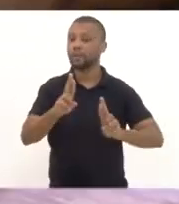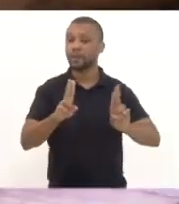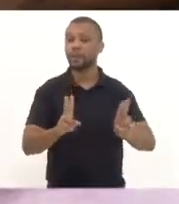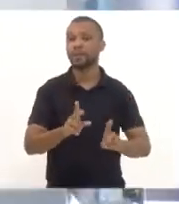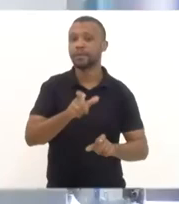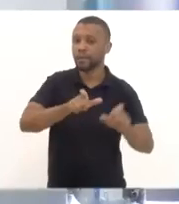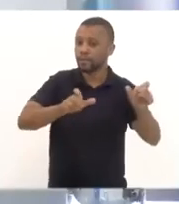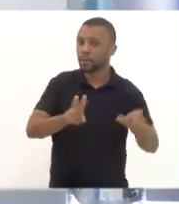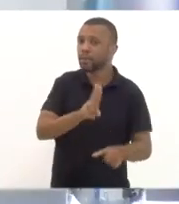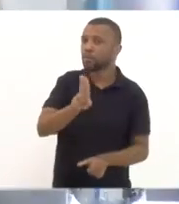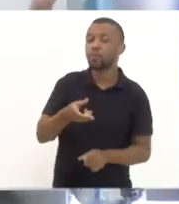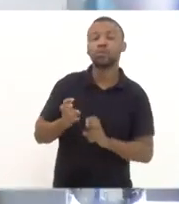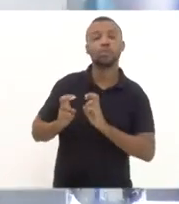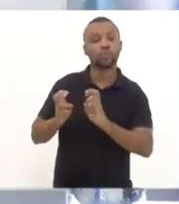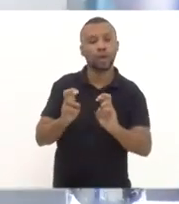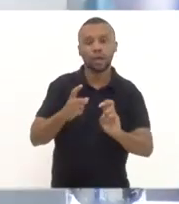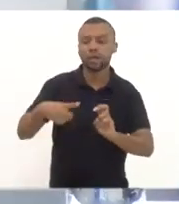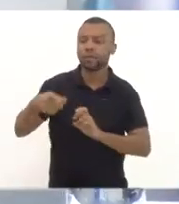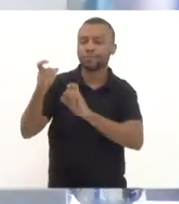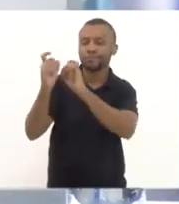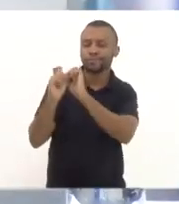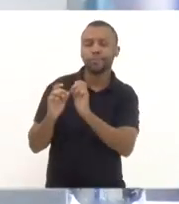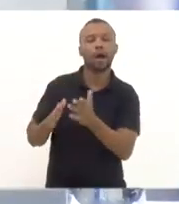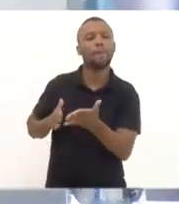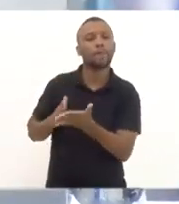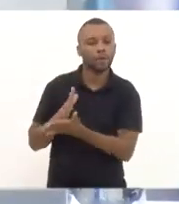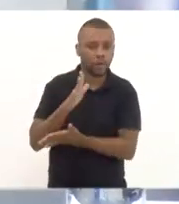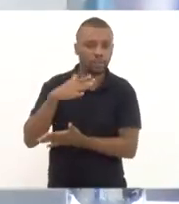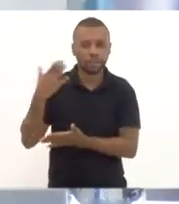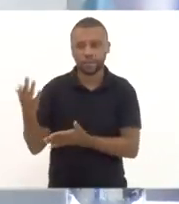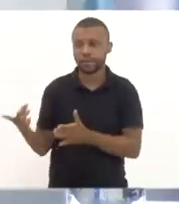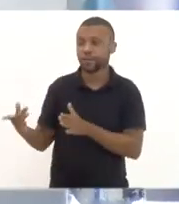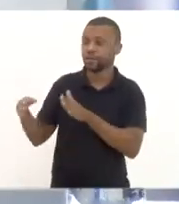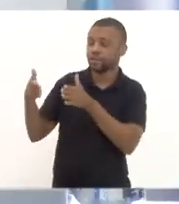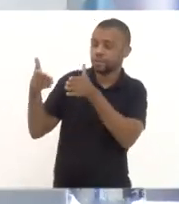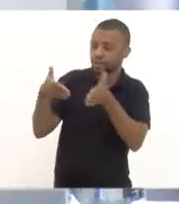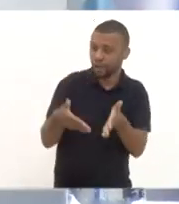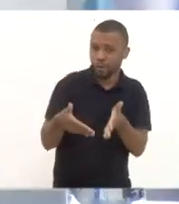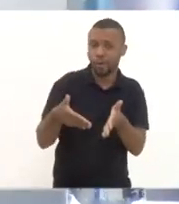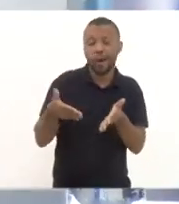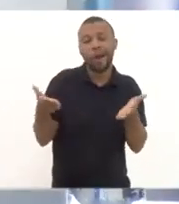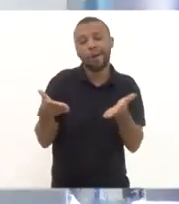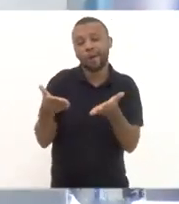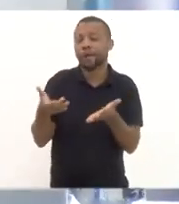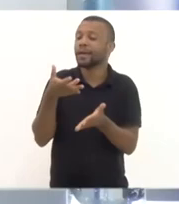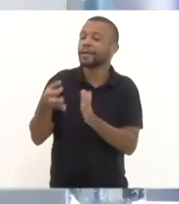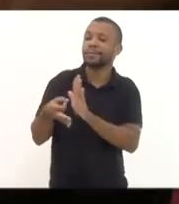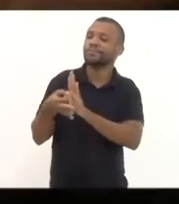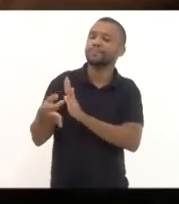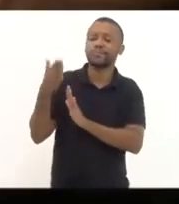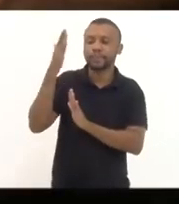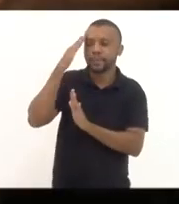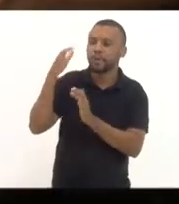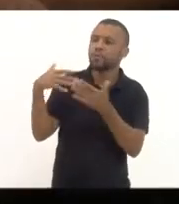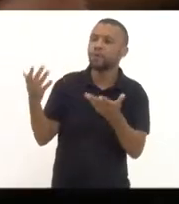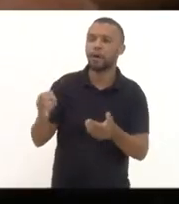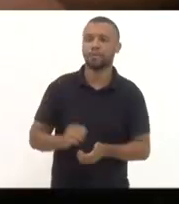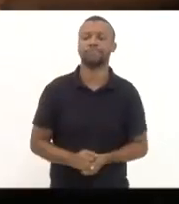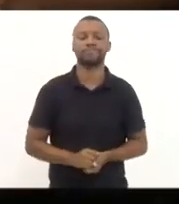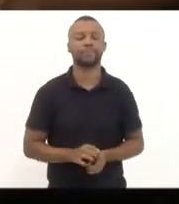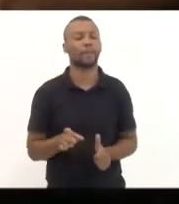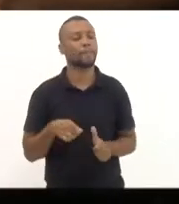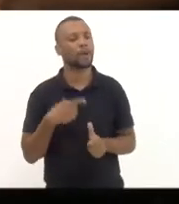segunda-feira nos dez e meia da manhã foi aprovado já que a deputado o seu vô gostaria de saber da sua posição primeiro eu